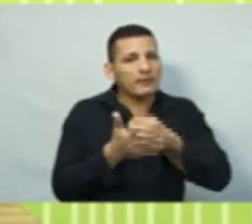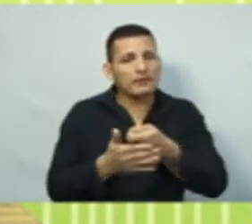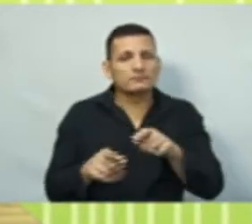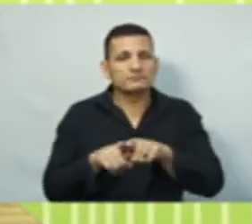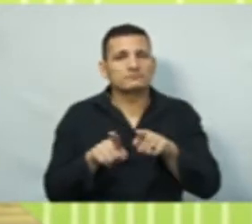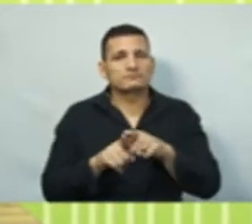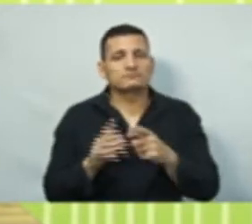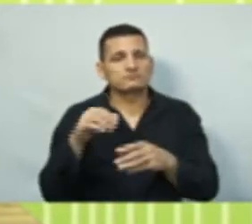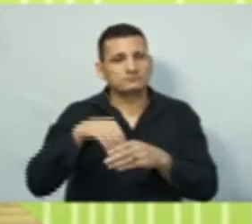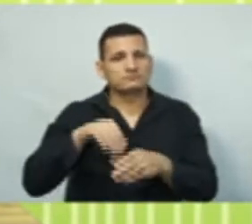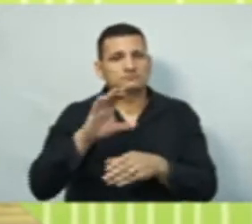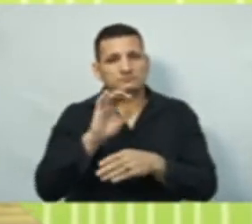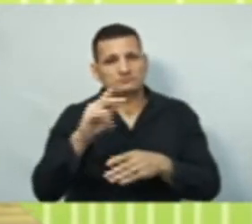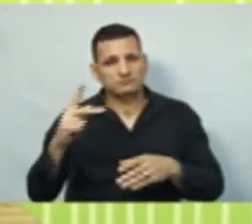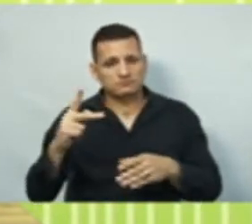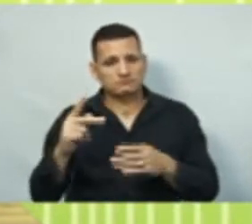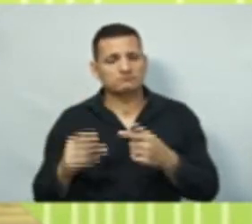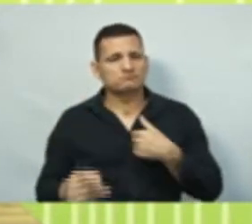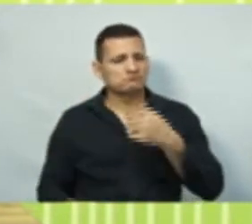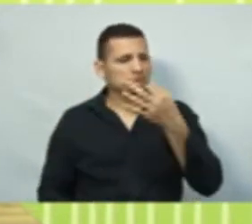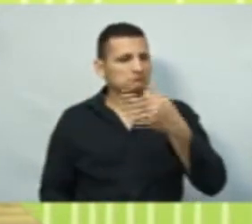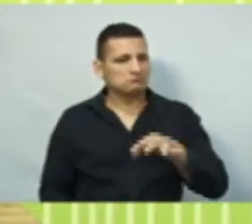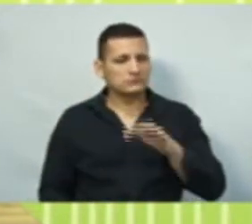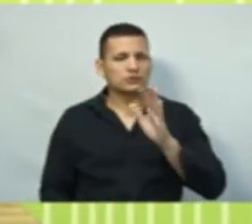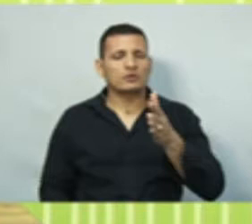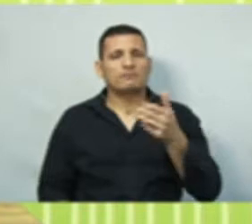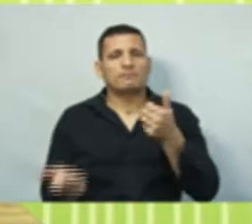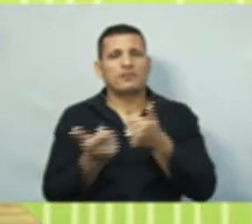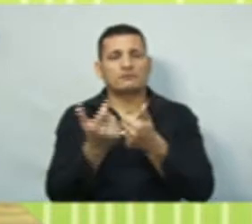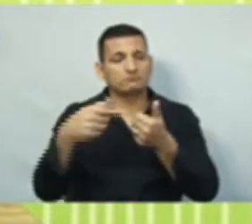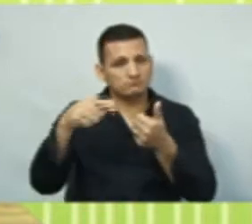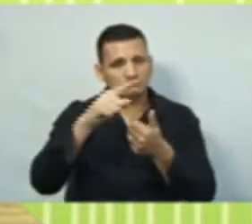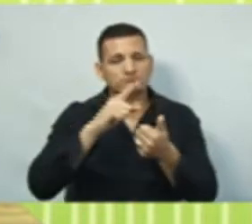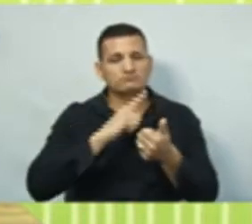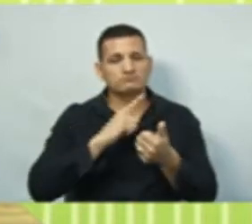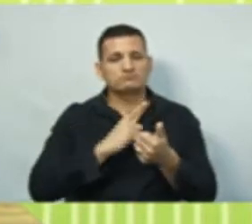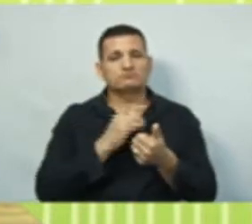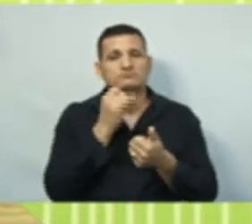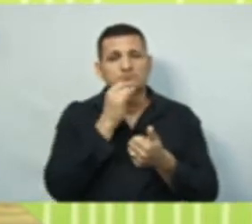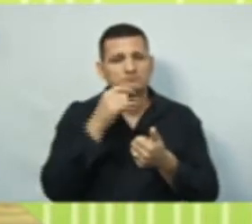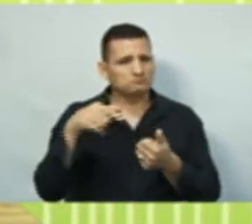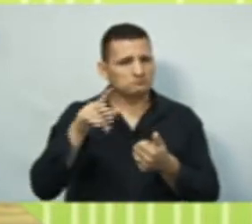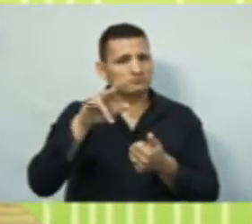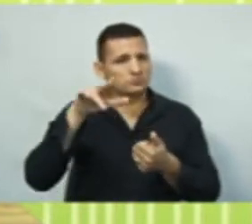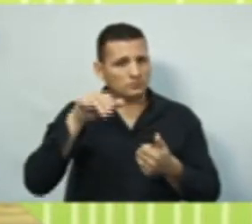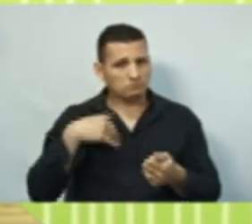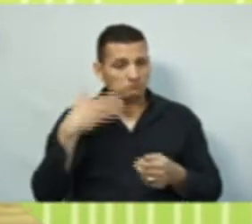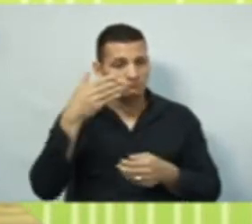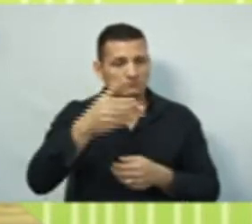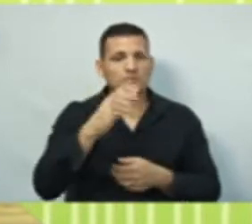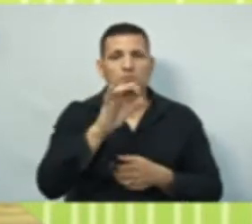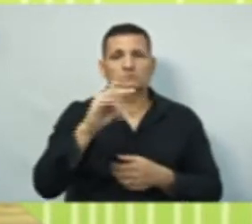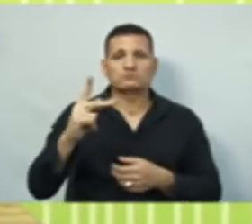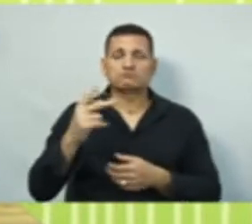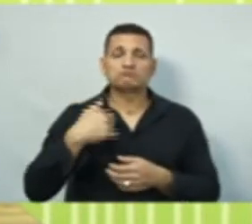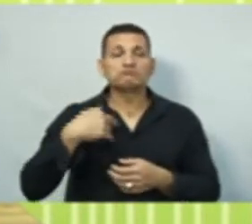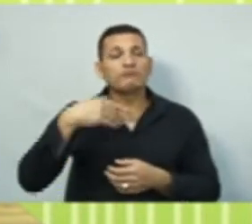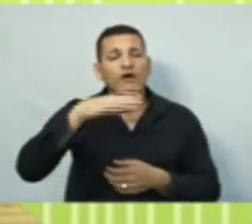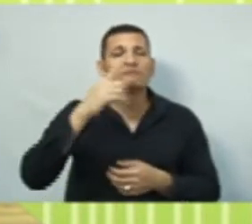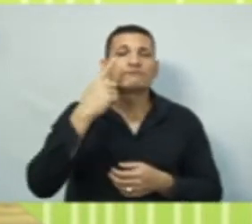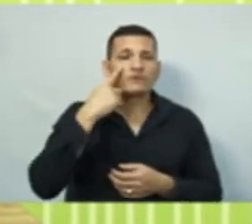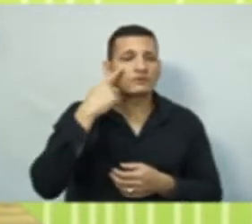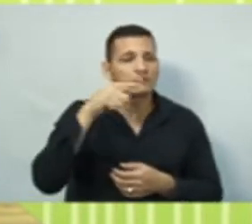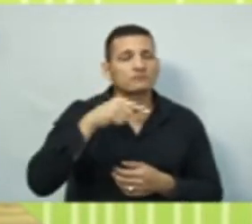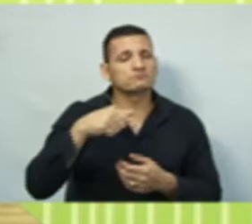cooperativa. Eu tenho certeza que essas coisas já existem perto de vocês. Se vocês nunca foram a uma cooperativa, se dirijam até lá, gente.